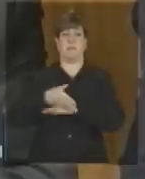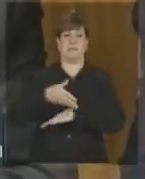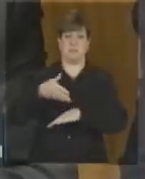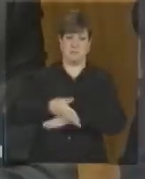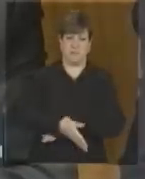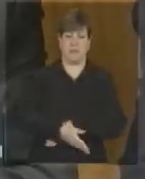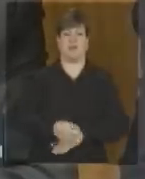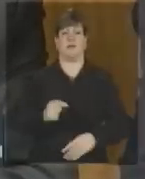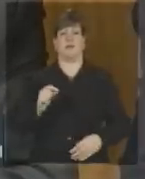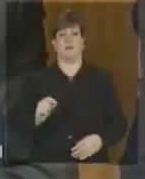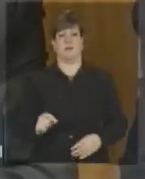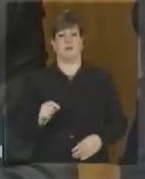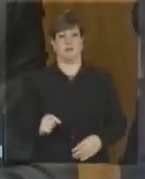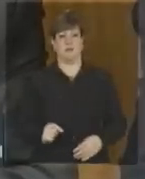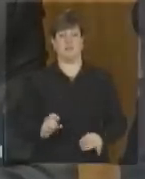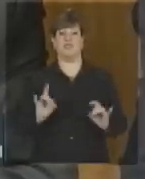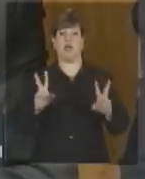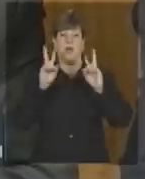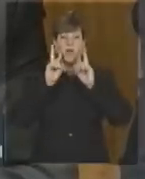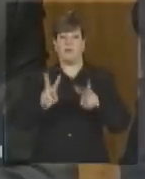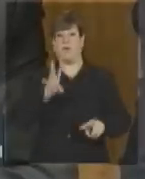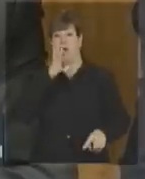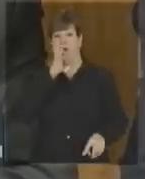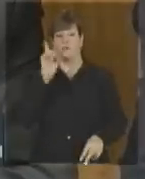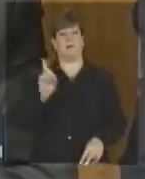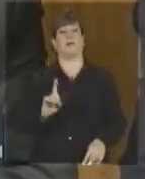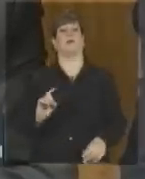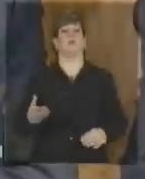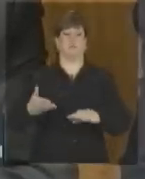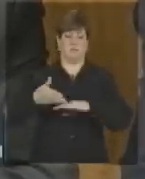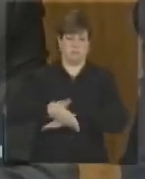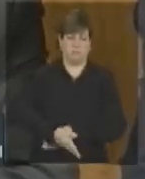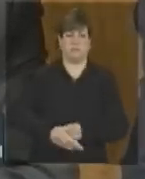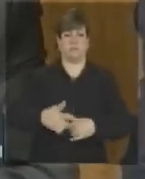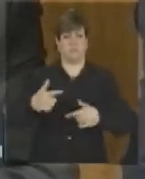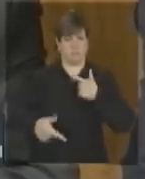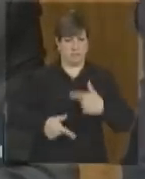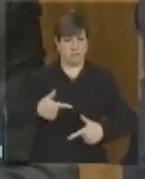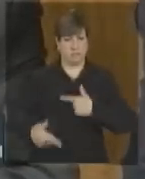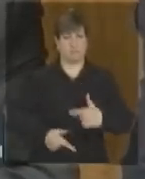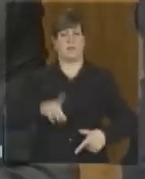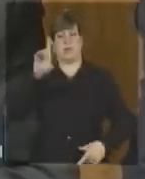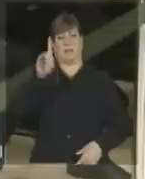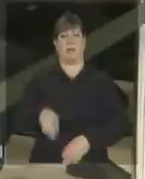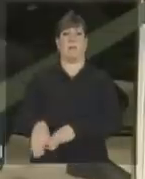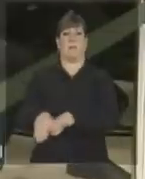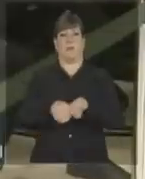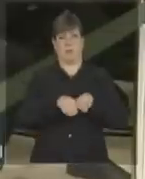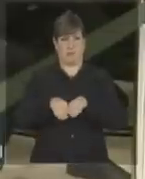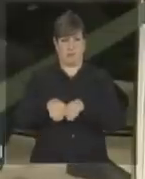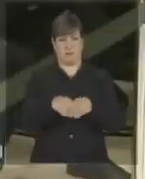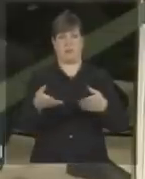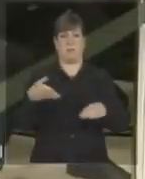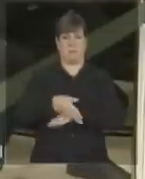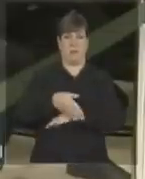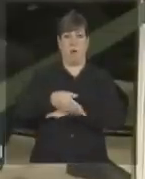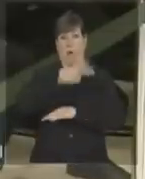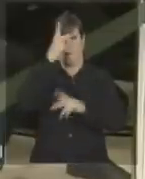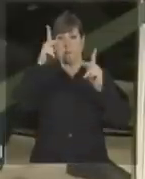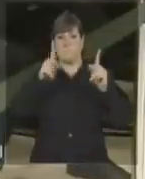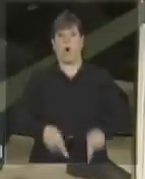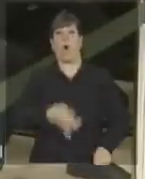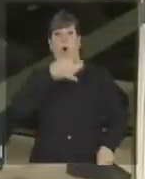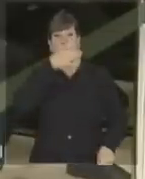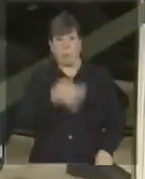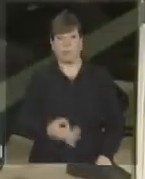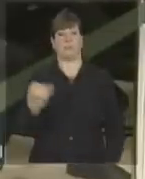o papel de coadjuvante e vai estar no exercício pleno da democracia, da participação popular.